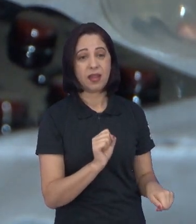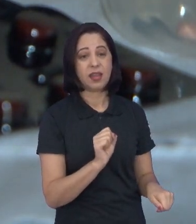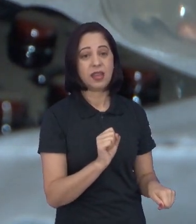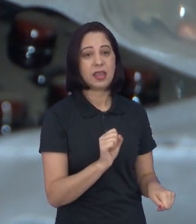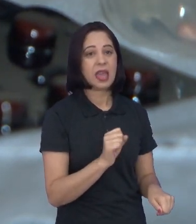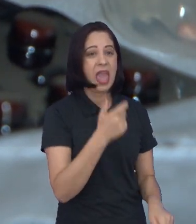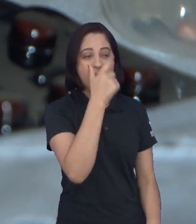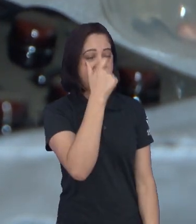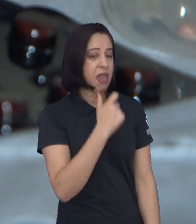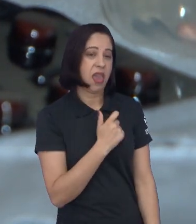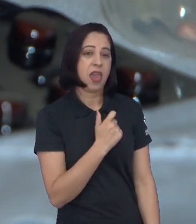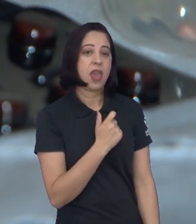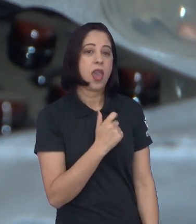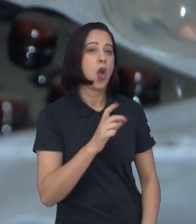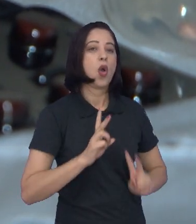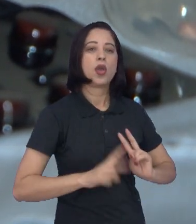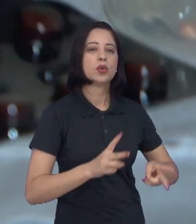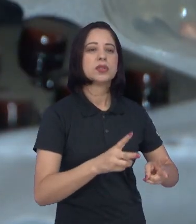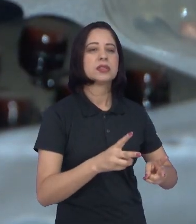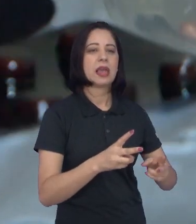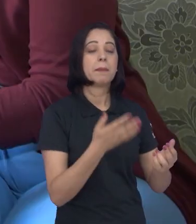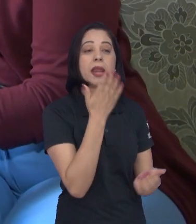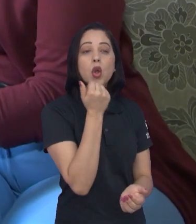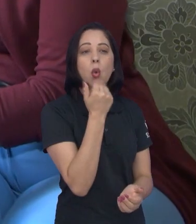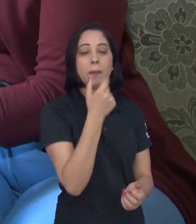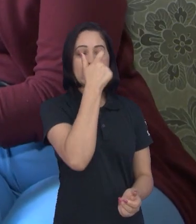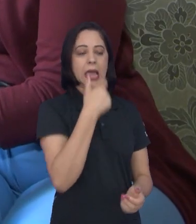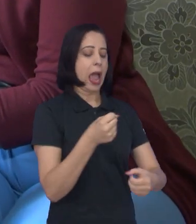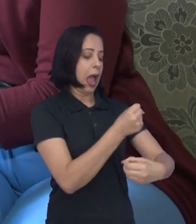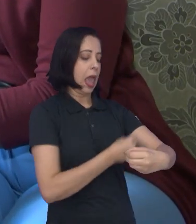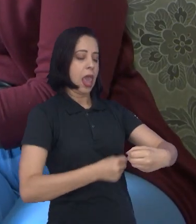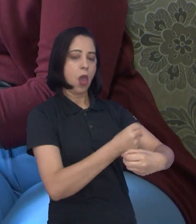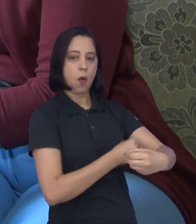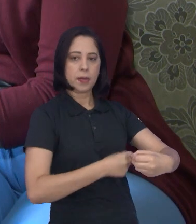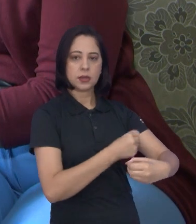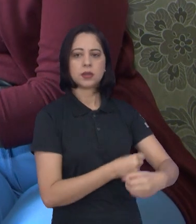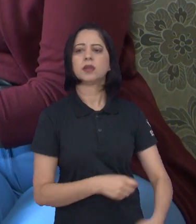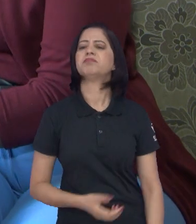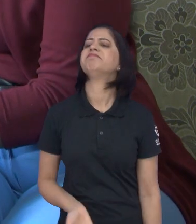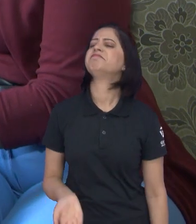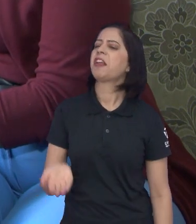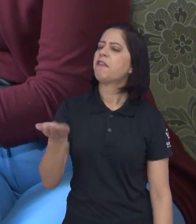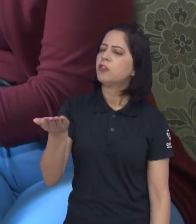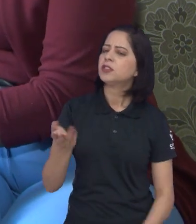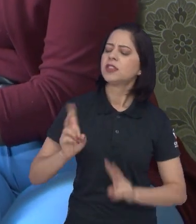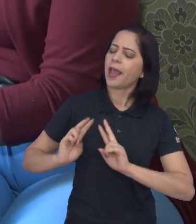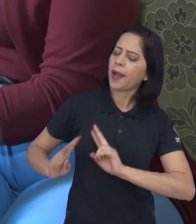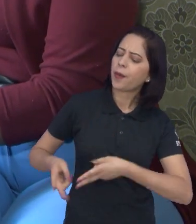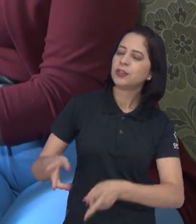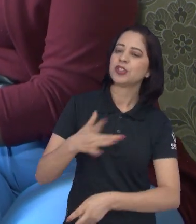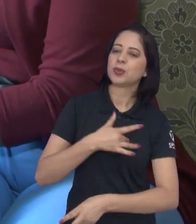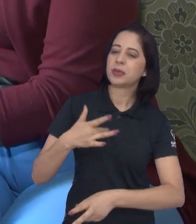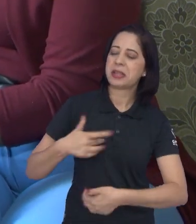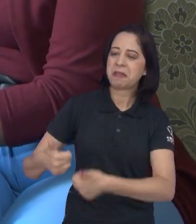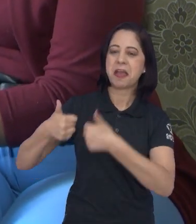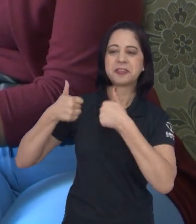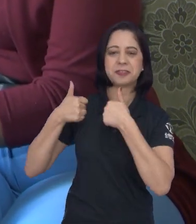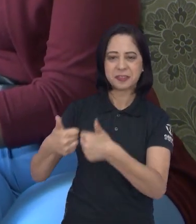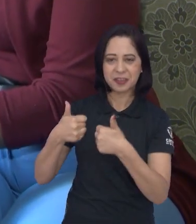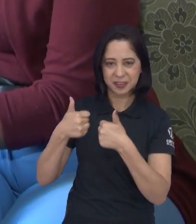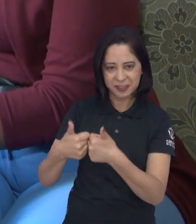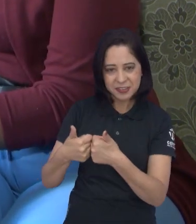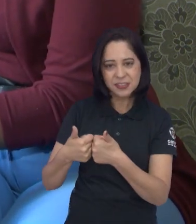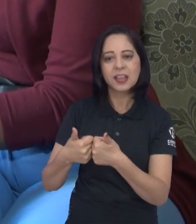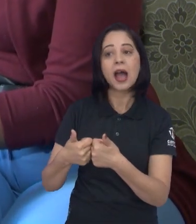eu só como a comida caseira mesmo de casa que a senhora continue Mantendo a sua saúde sempre em dia também